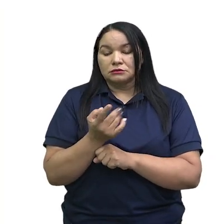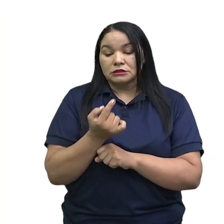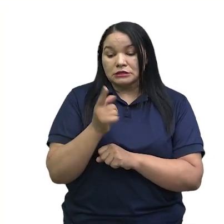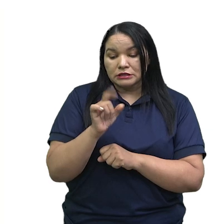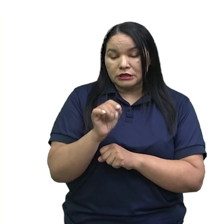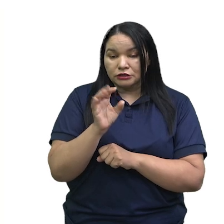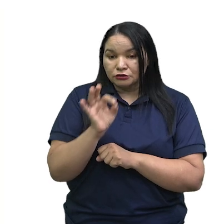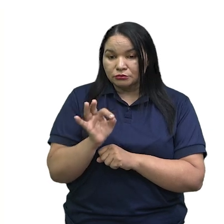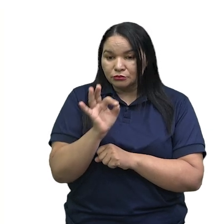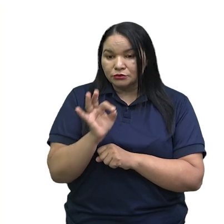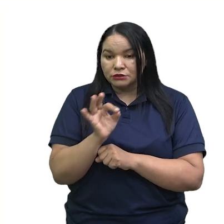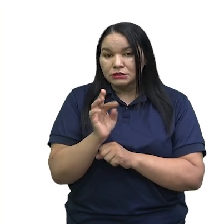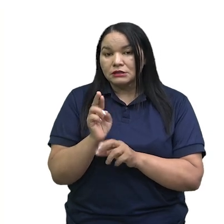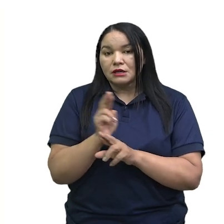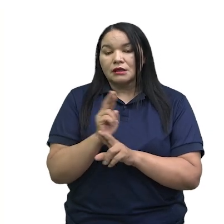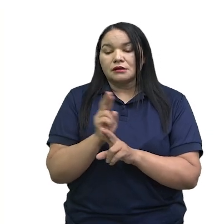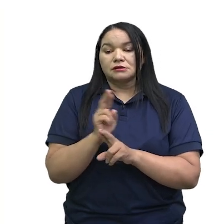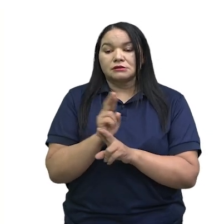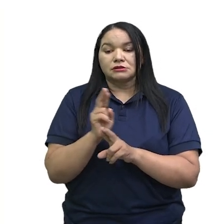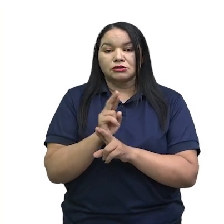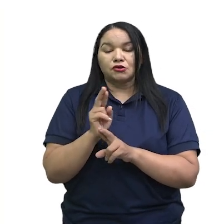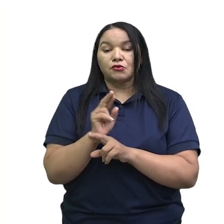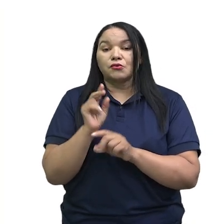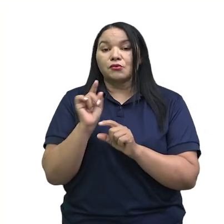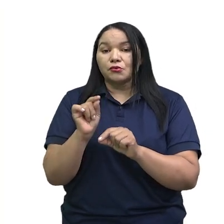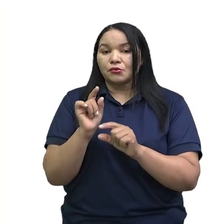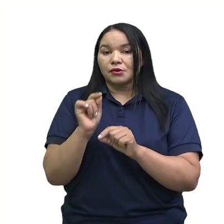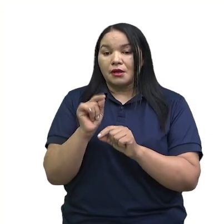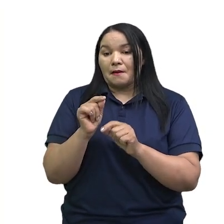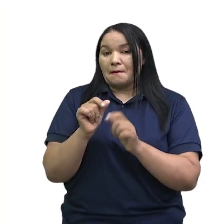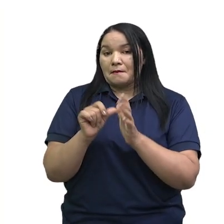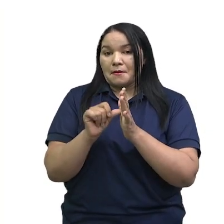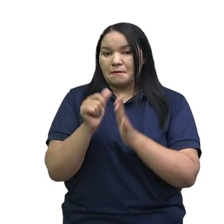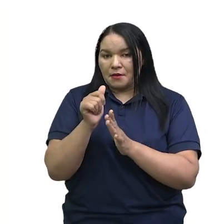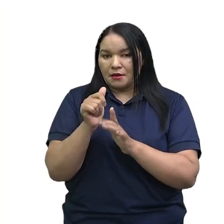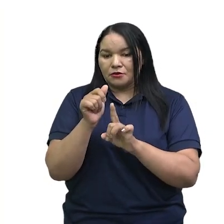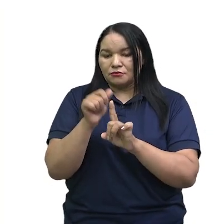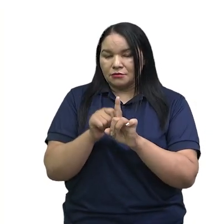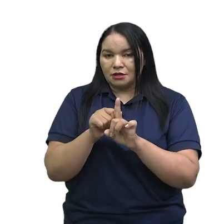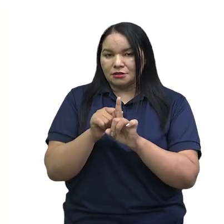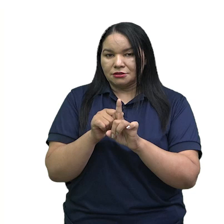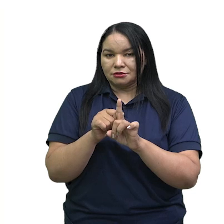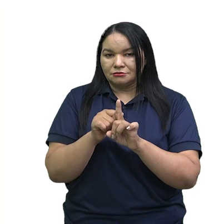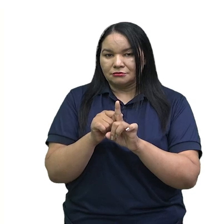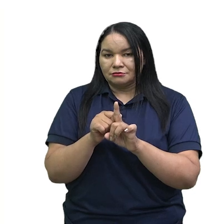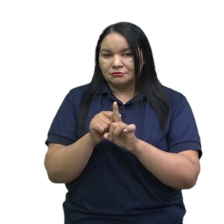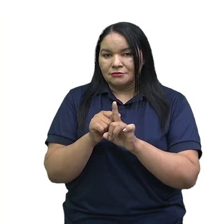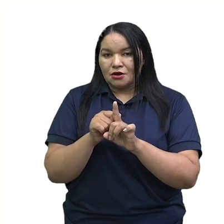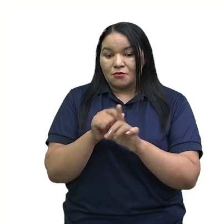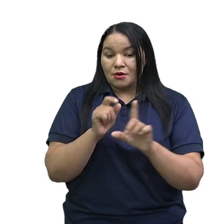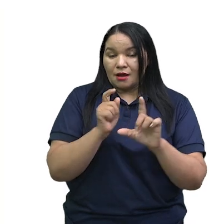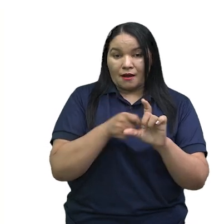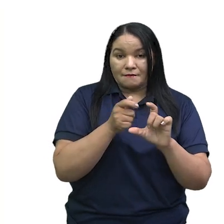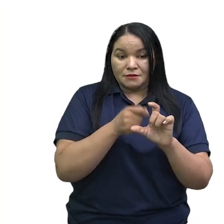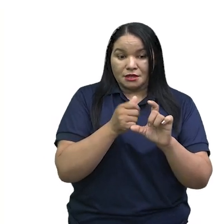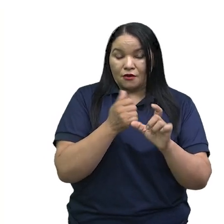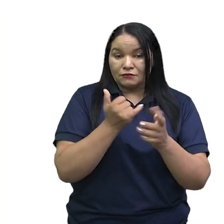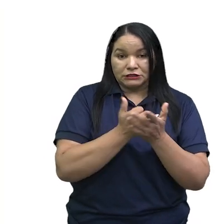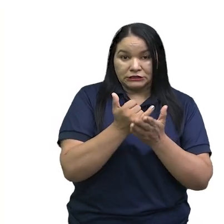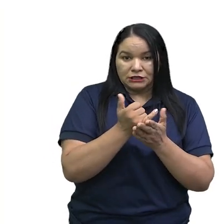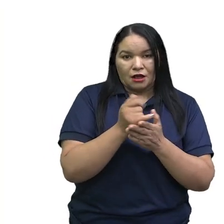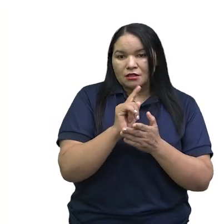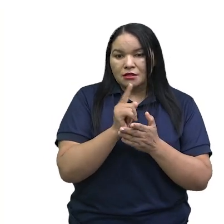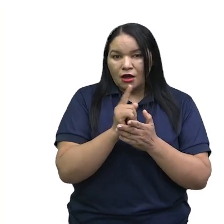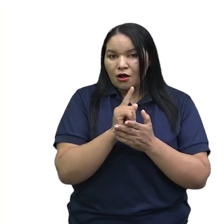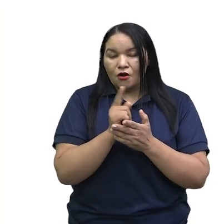os 10% em relação ao valor do primeiro mês e não em relação ao capital